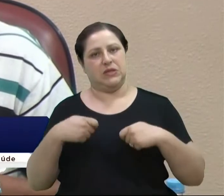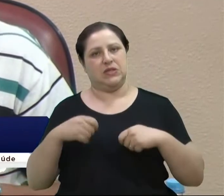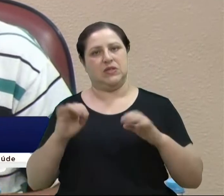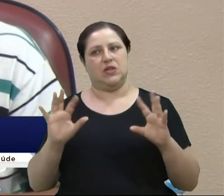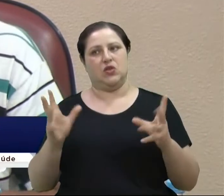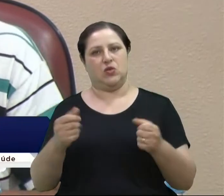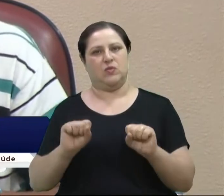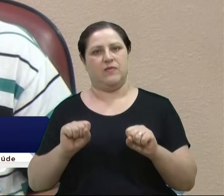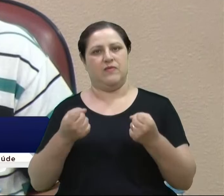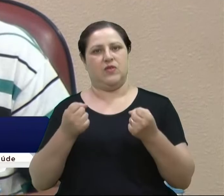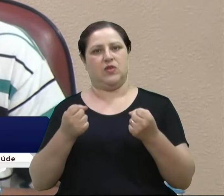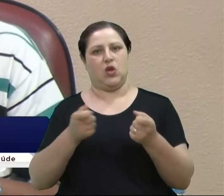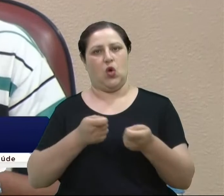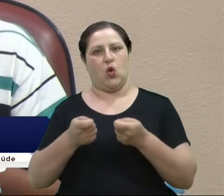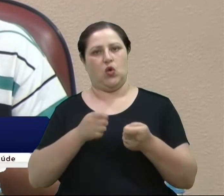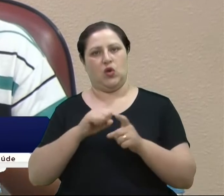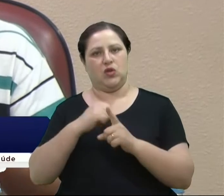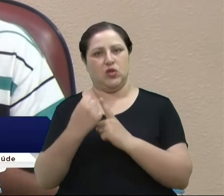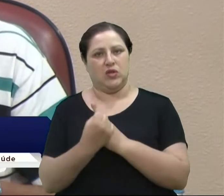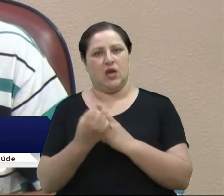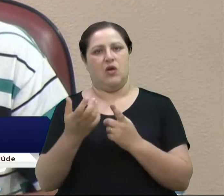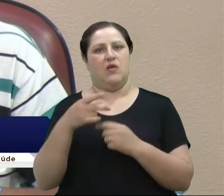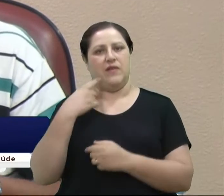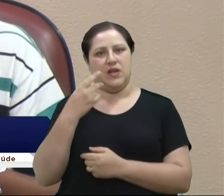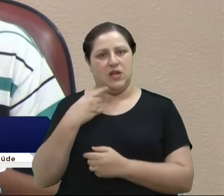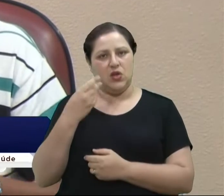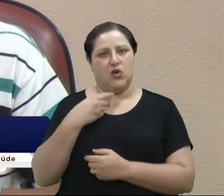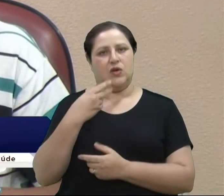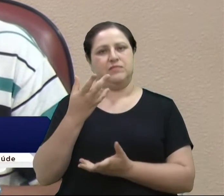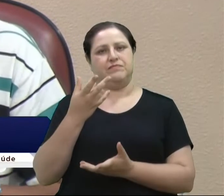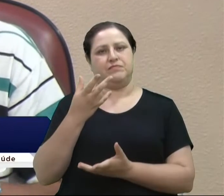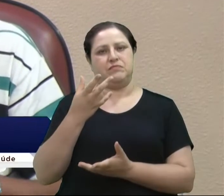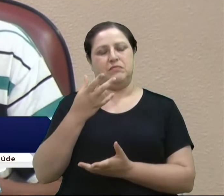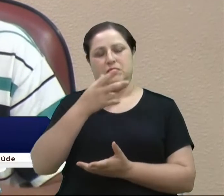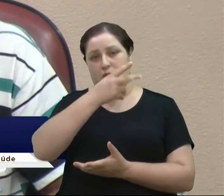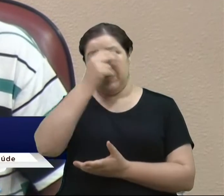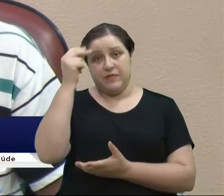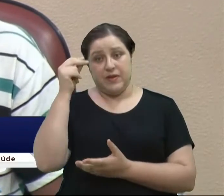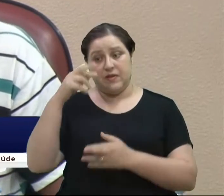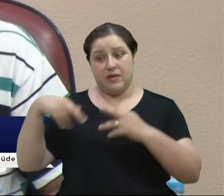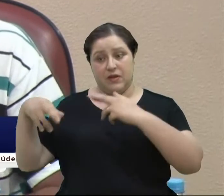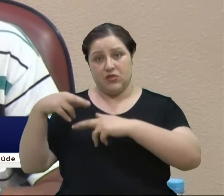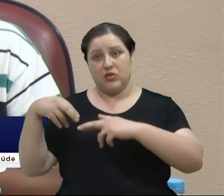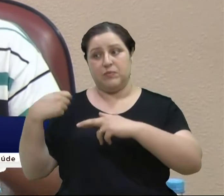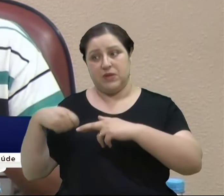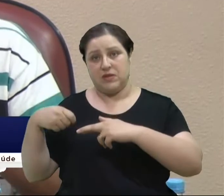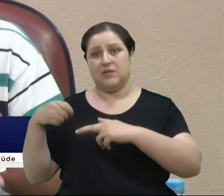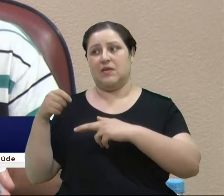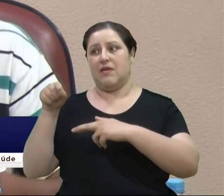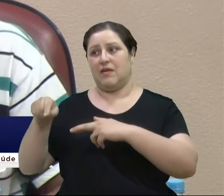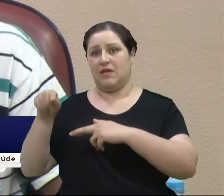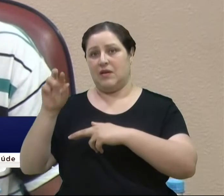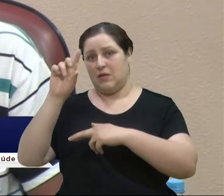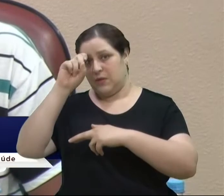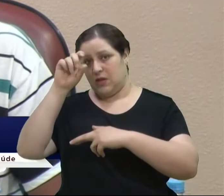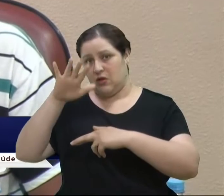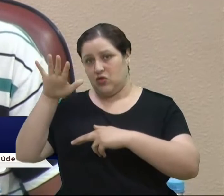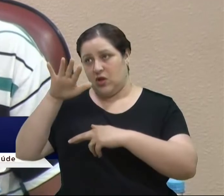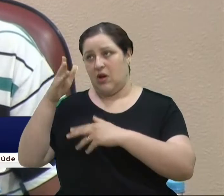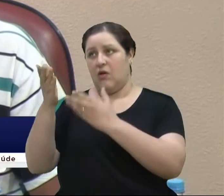forças que tem no controle social, nos vereadores, nos prefeitores da região, para terminar aquela obra e começar a atender através